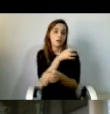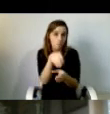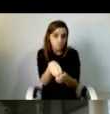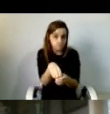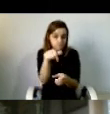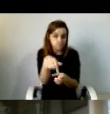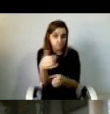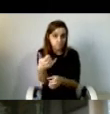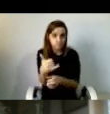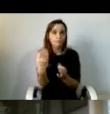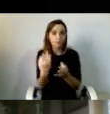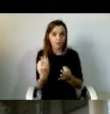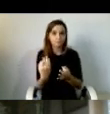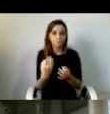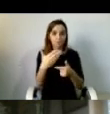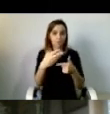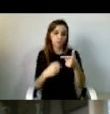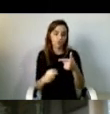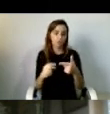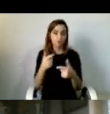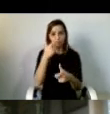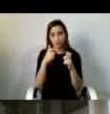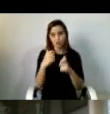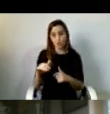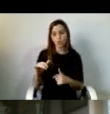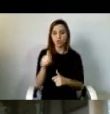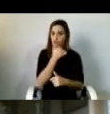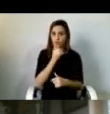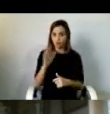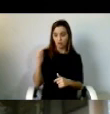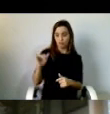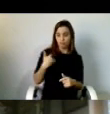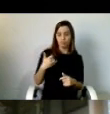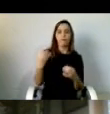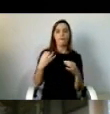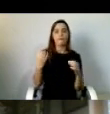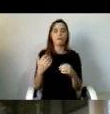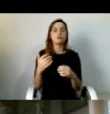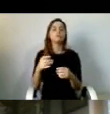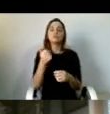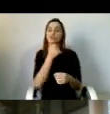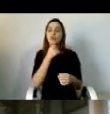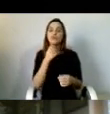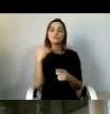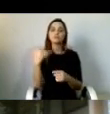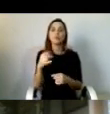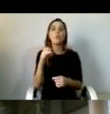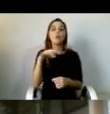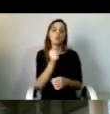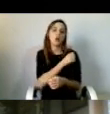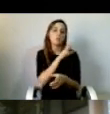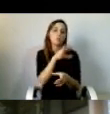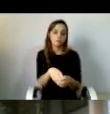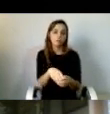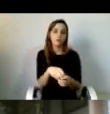um terço que já foi alvo de violência, cerca de metade foi alvo de violência em casa. Para 22% dessas